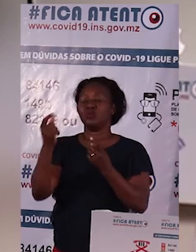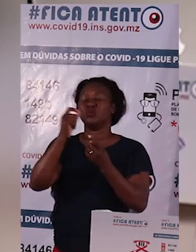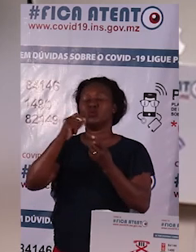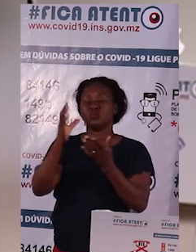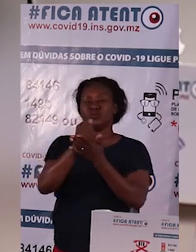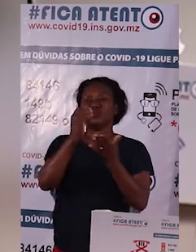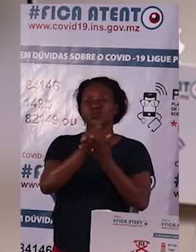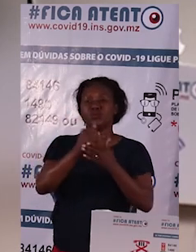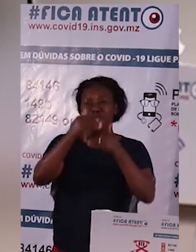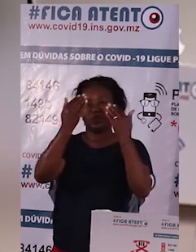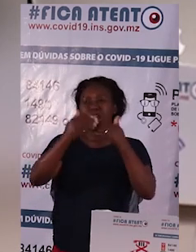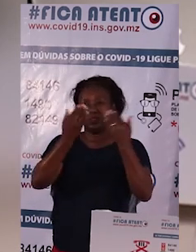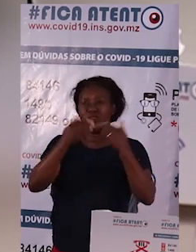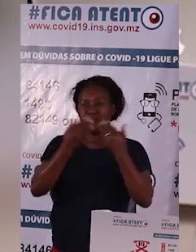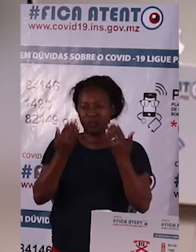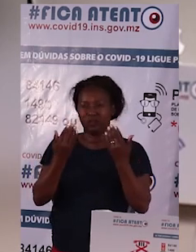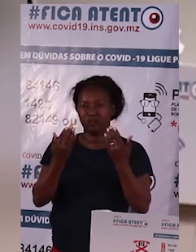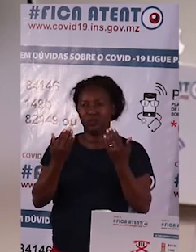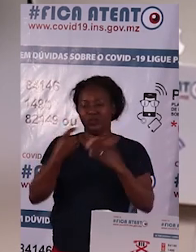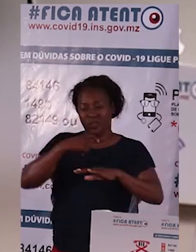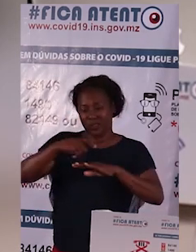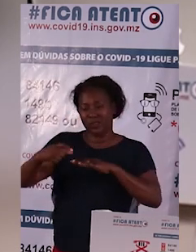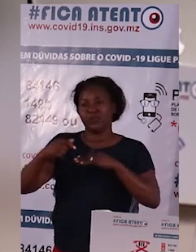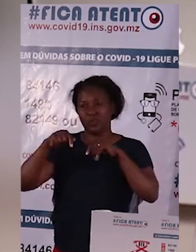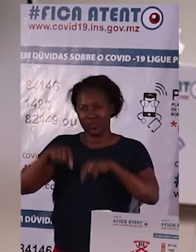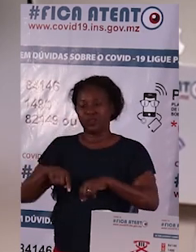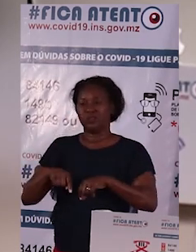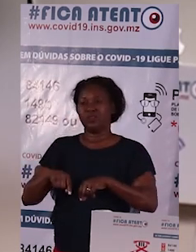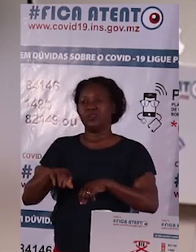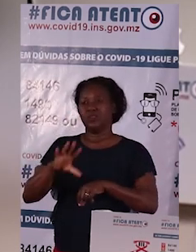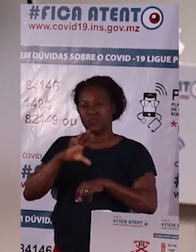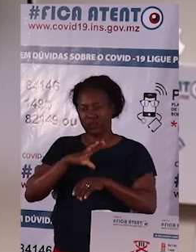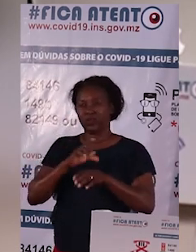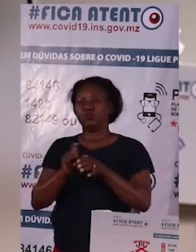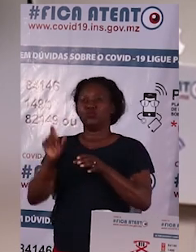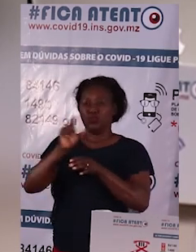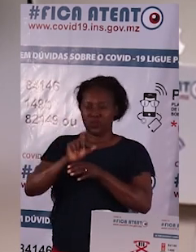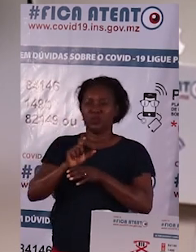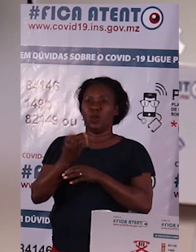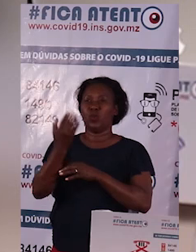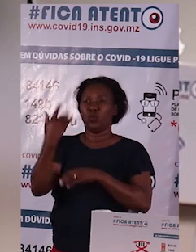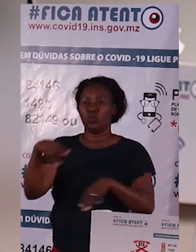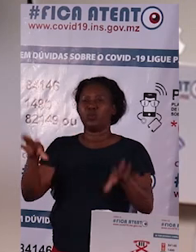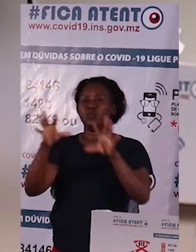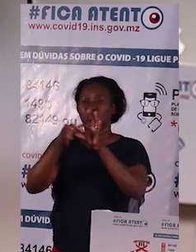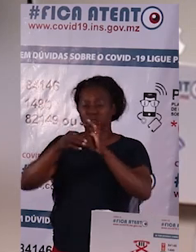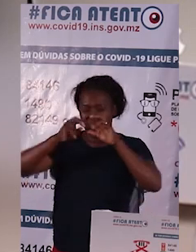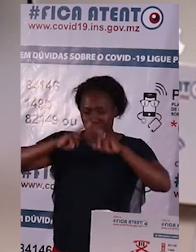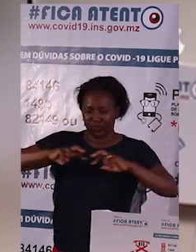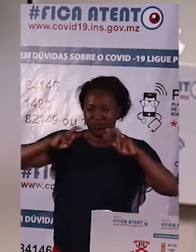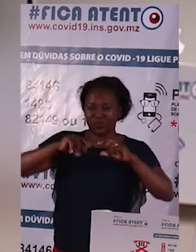dia, e esta semana nós tivemos um incremento substancial de casos diagnosticados relacionados com esta